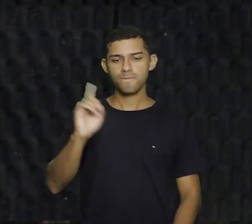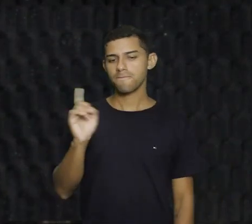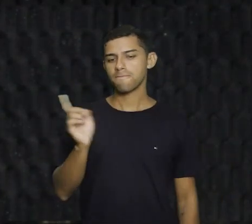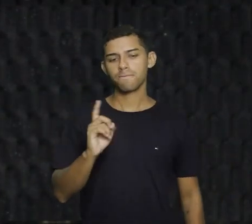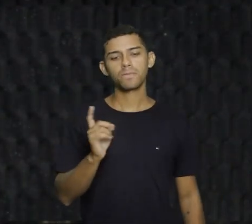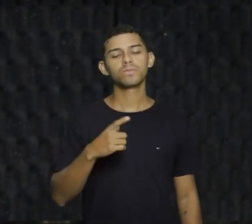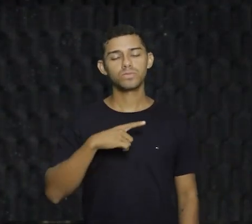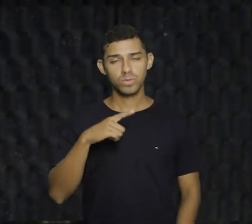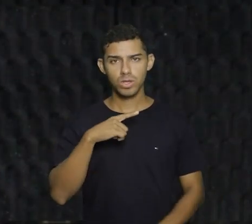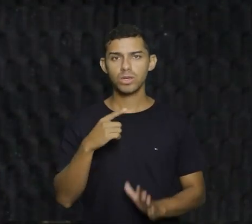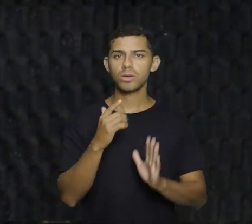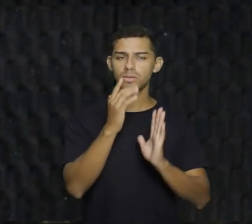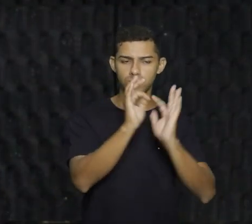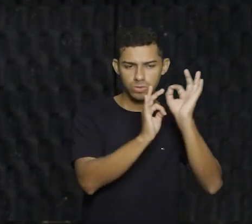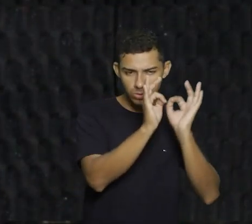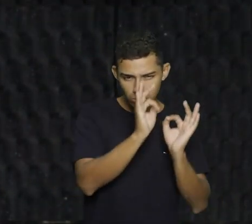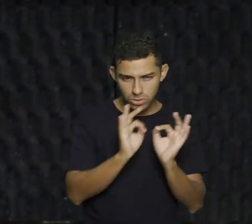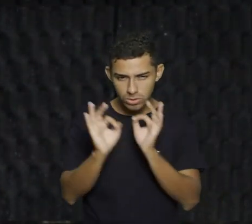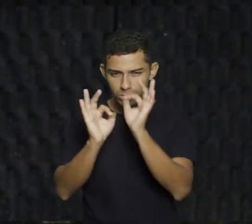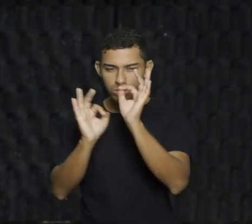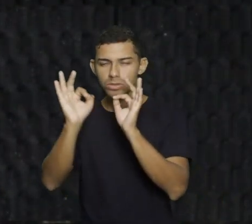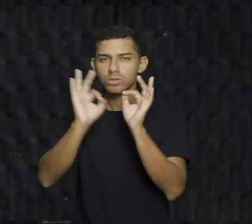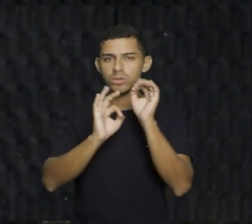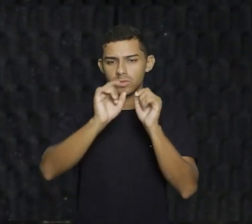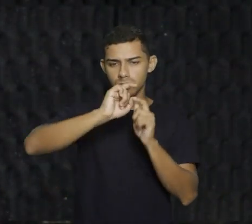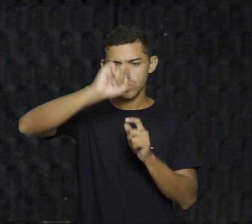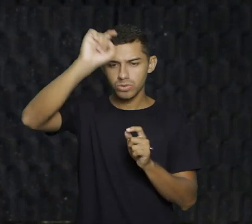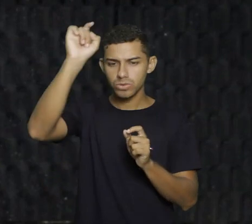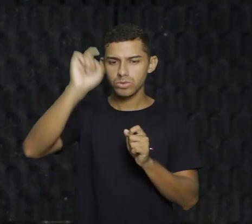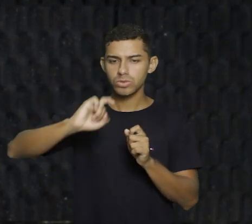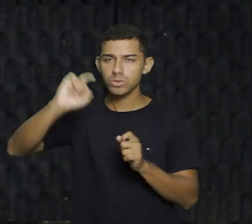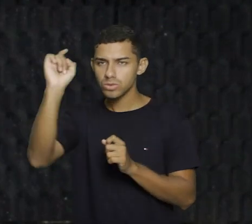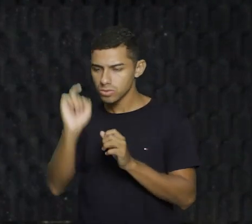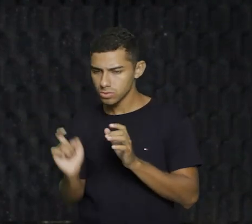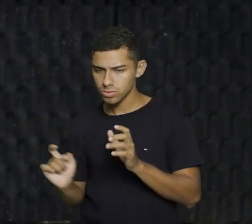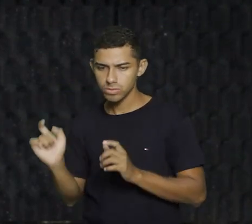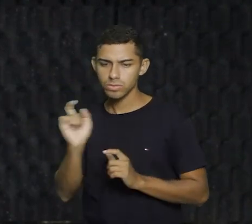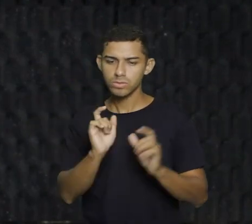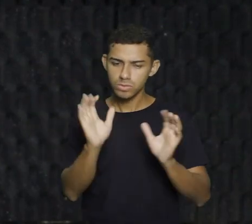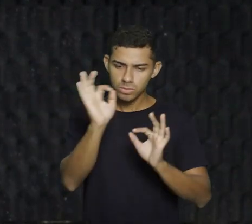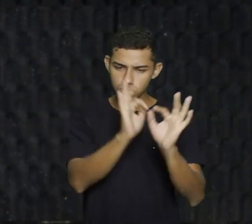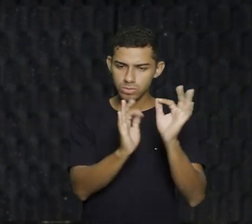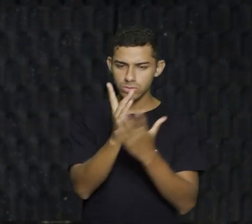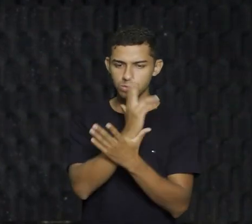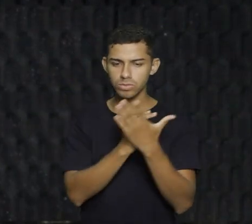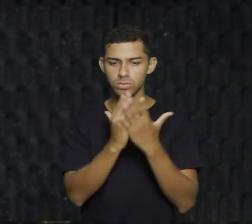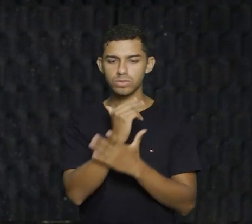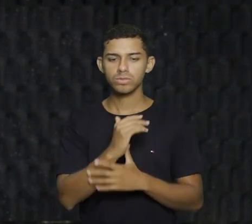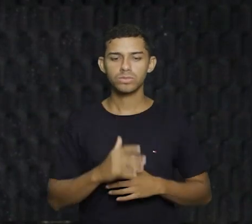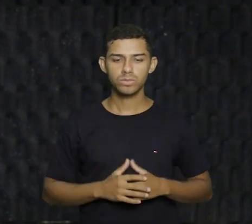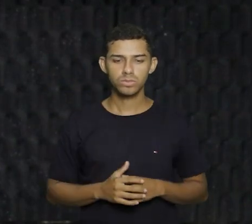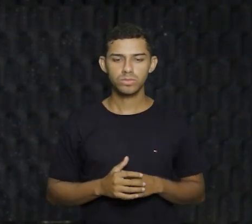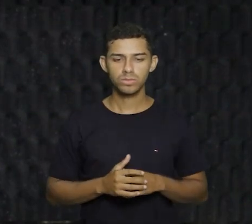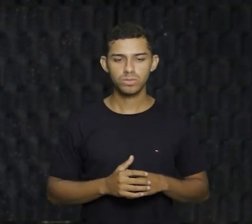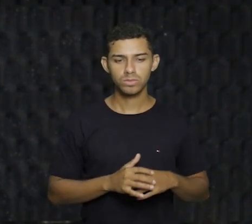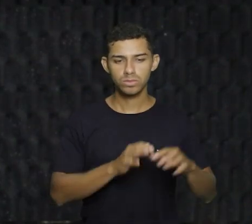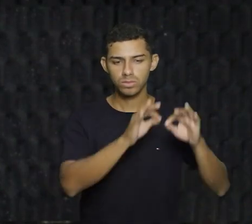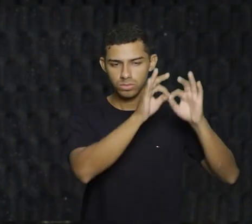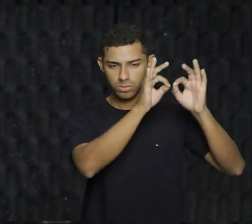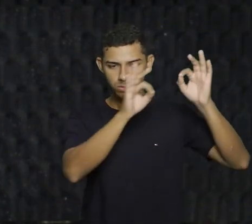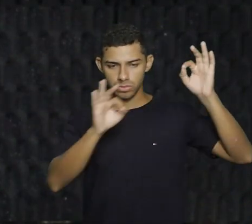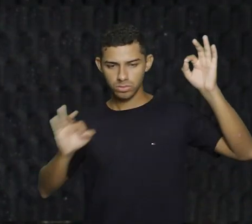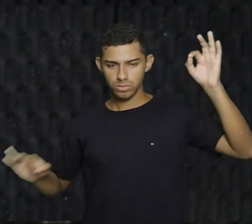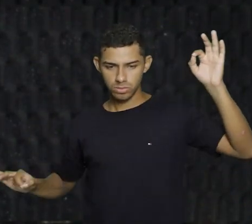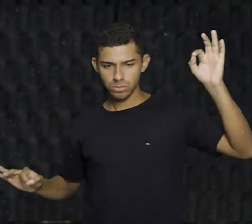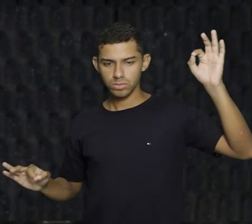um rascunho de uma estruturação geométrica para poder estabelecer a obra. Como assim, professor? Vamos lá. Tracei